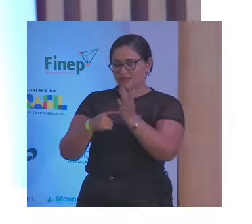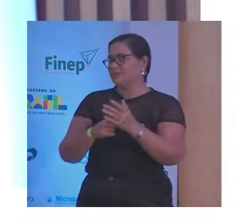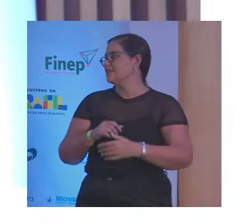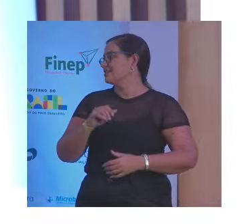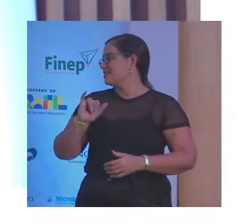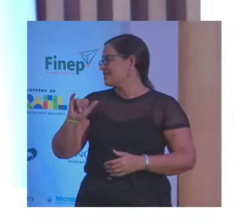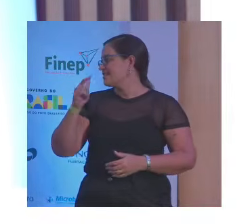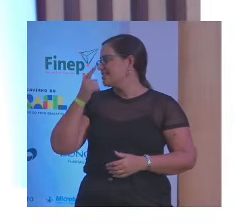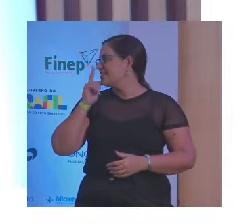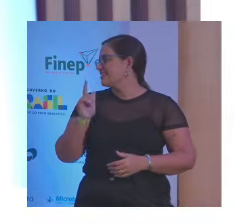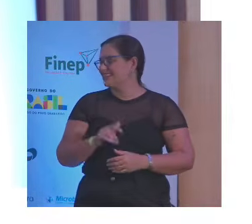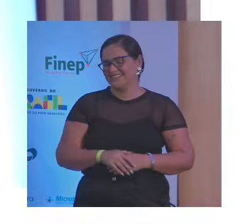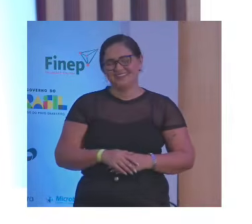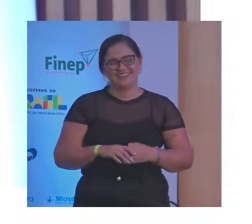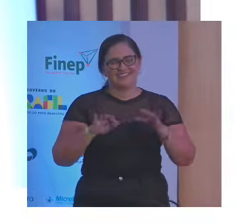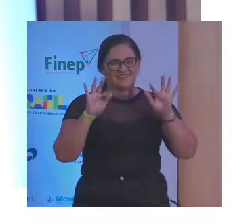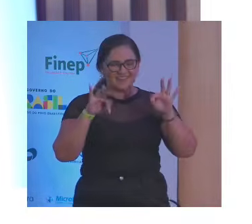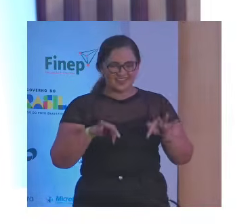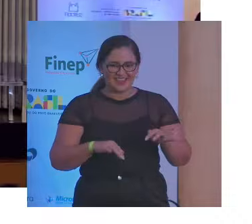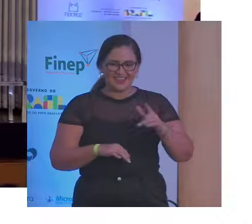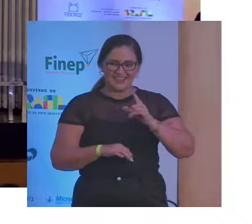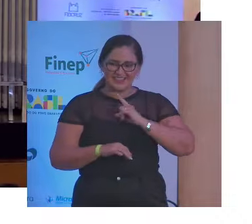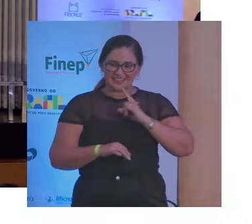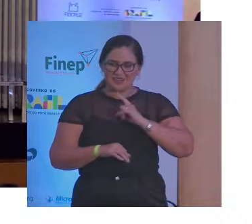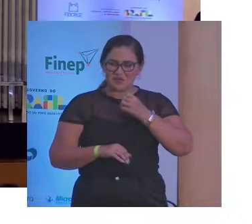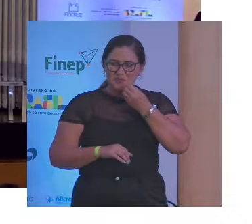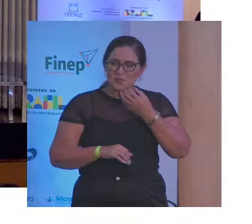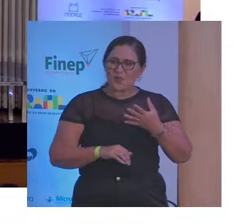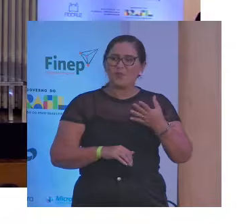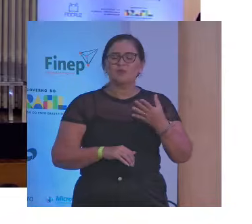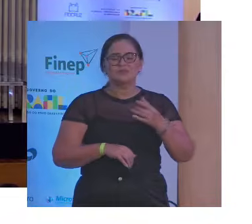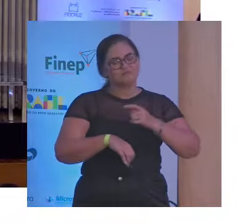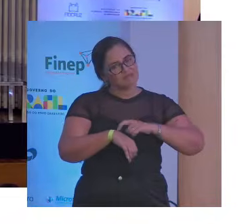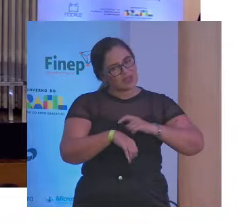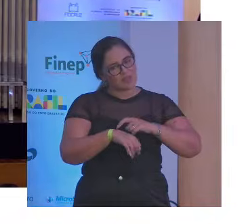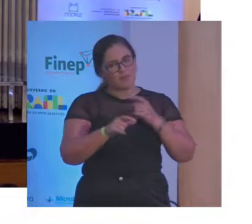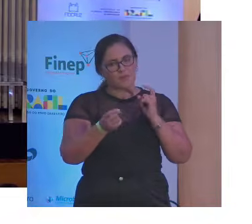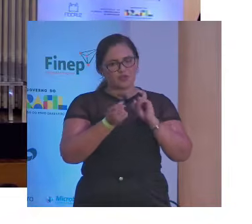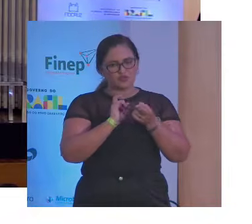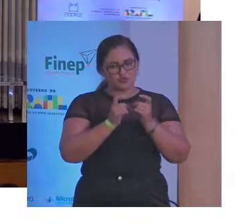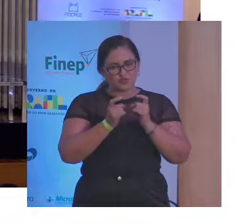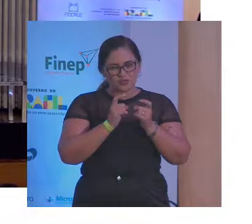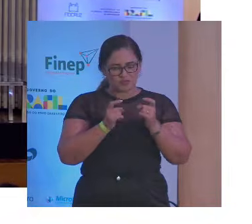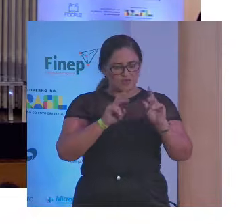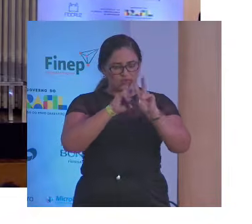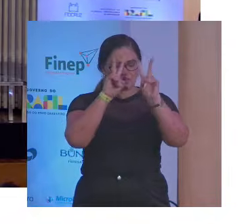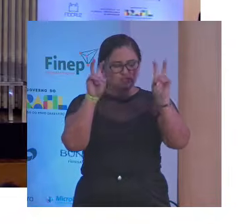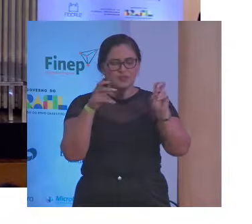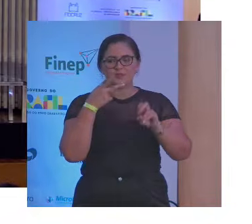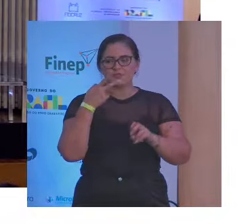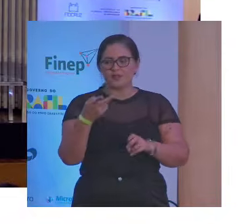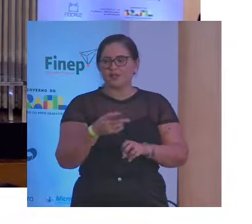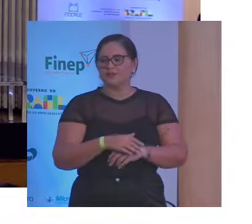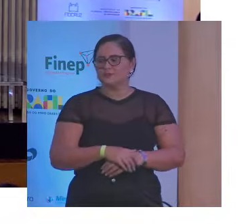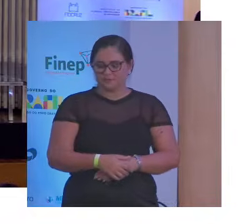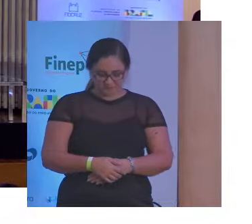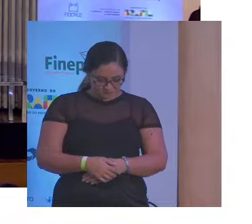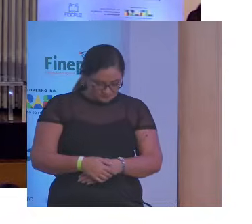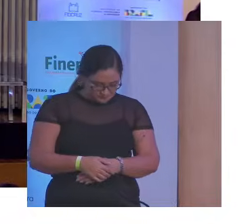lá. E ao final nós vamos ter então um bom tempo para discussão sobre os temas abordados.